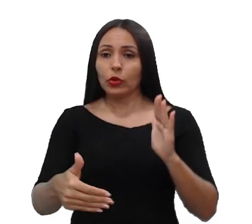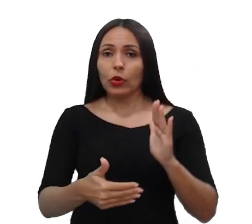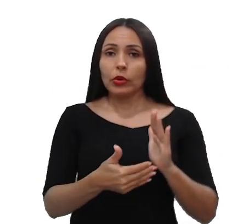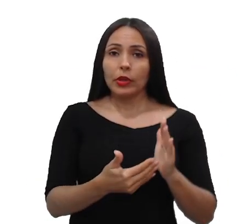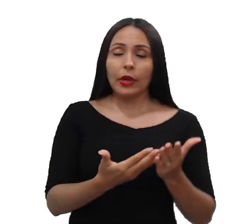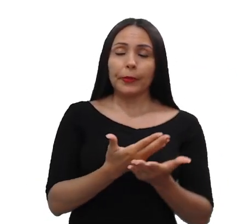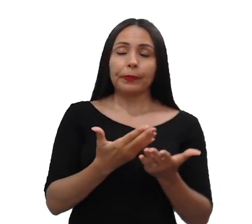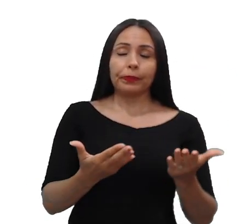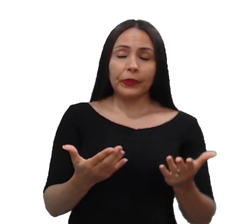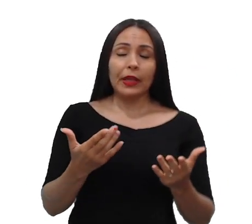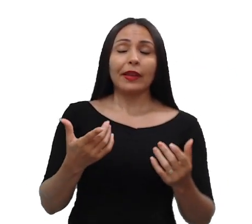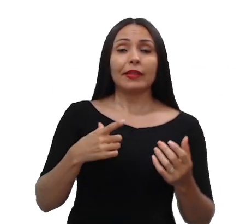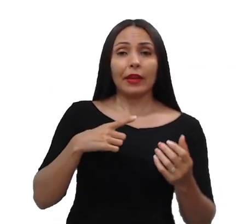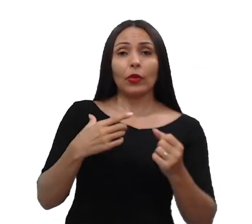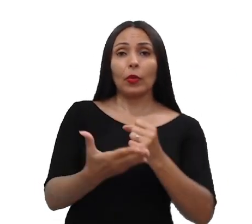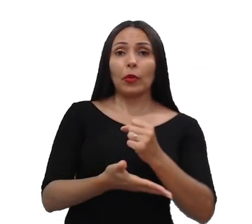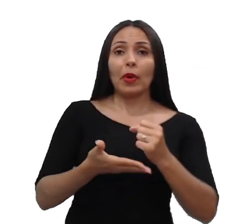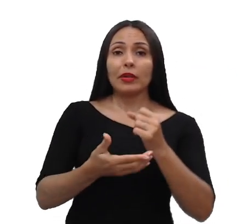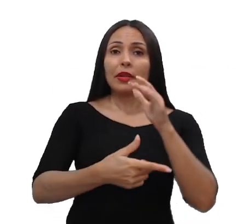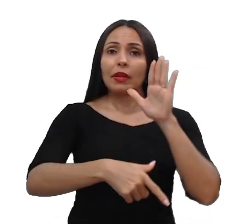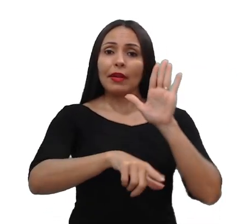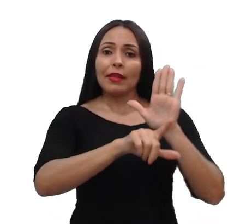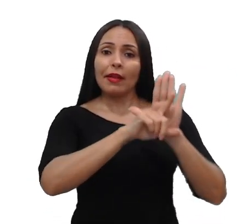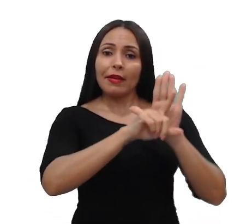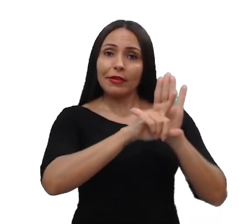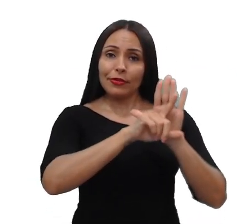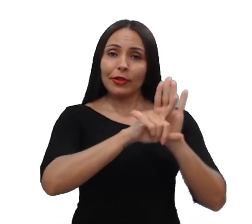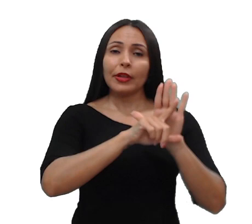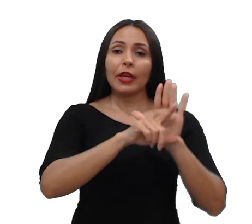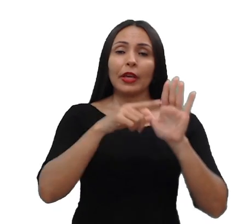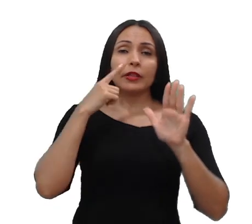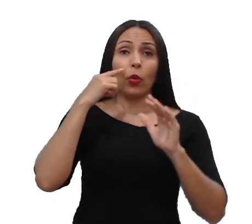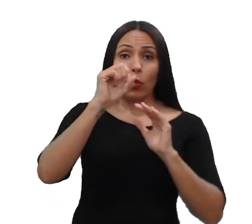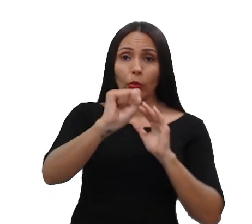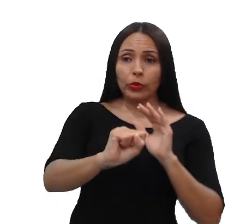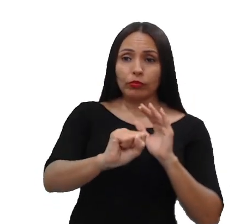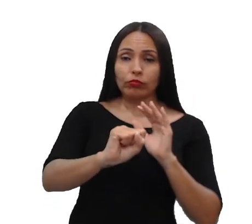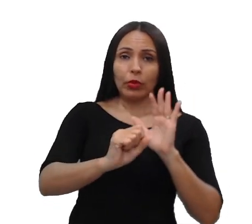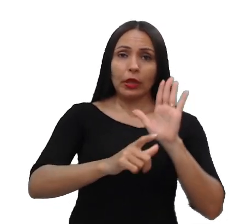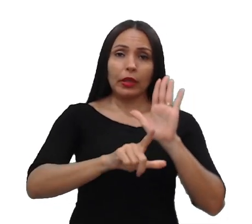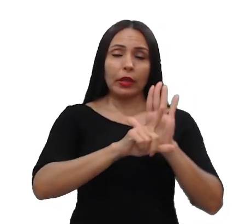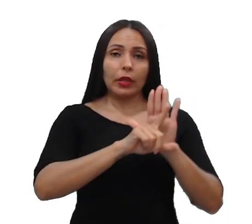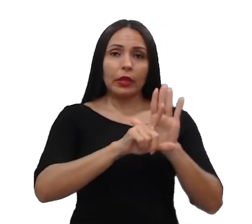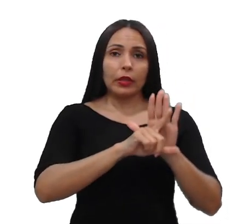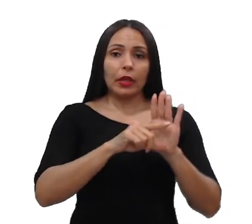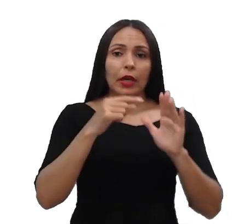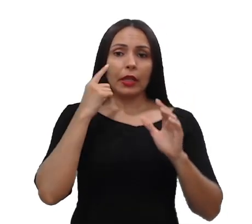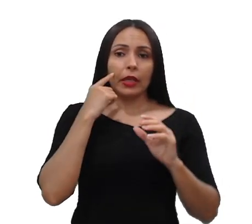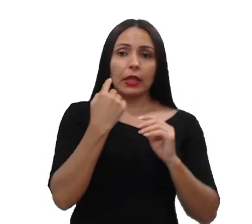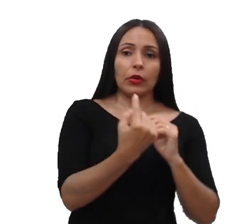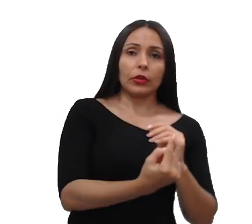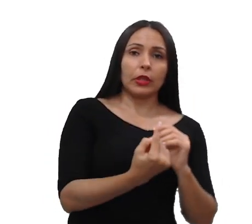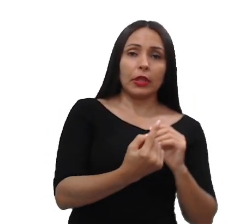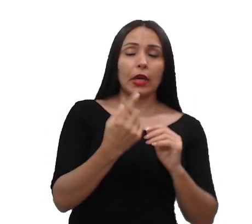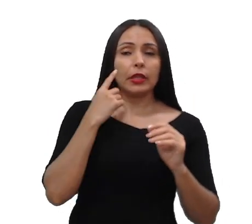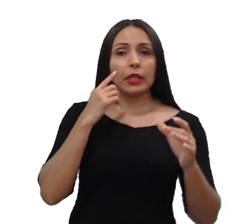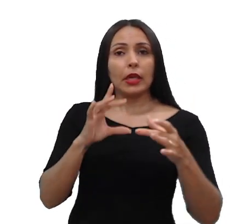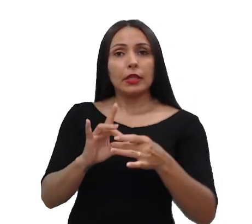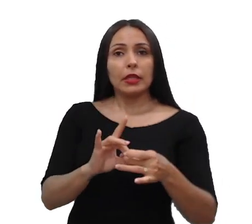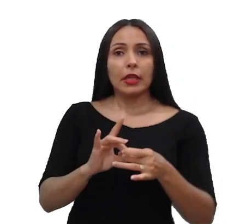A Gestalt ela é baseada em leis e são 8 leis, né? A lei da unidade, da